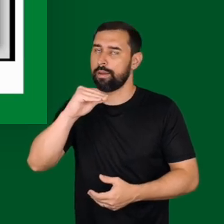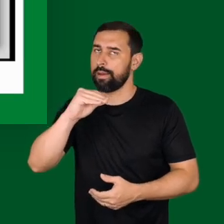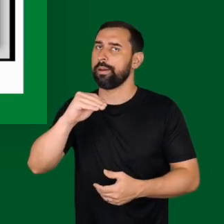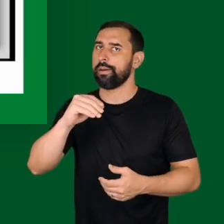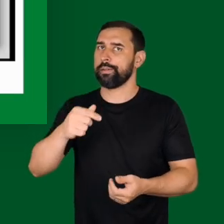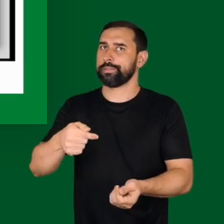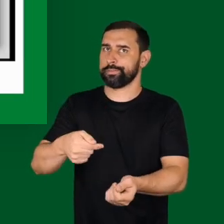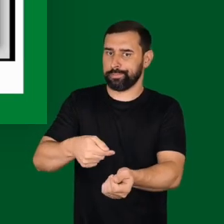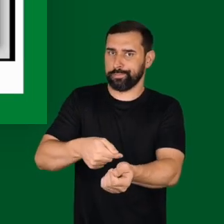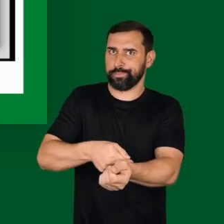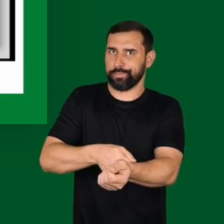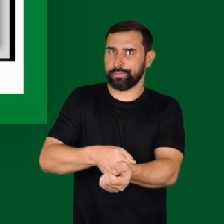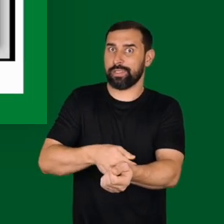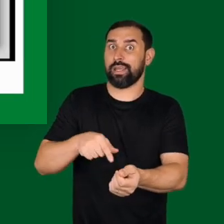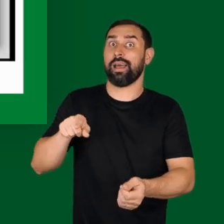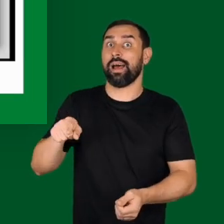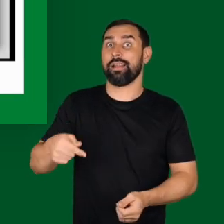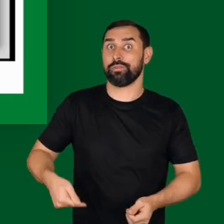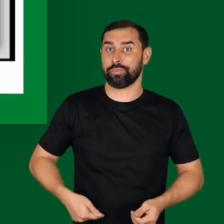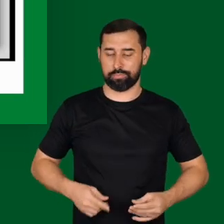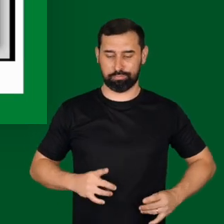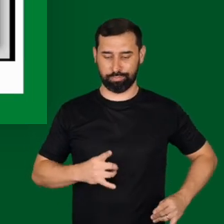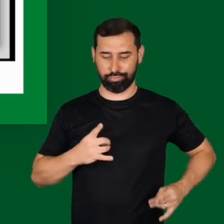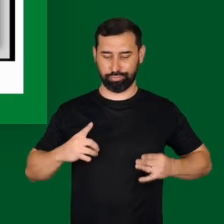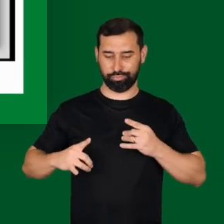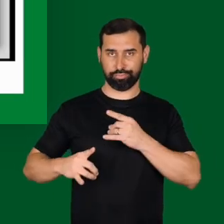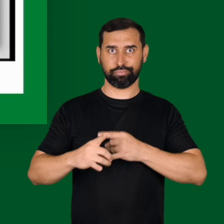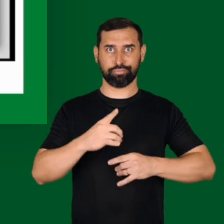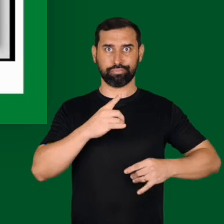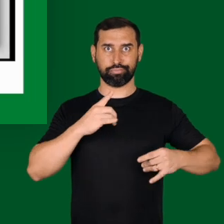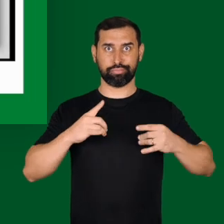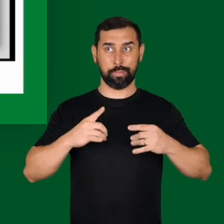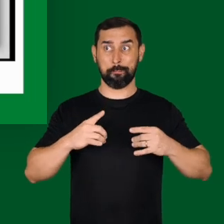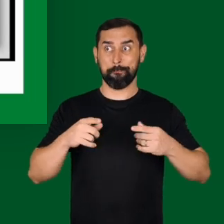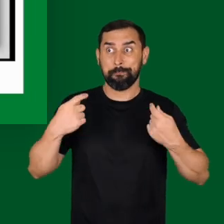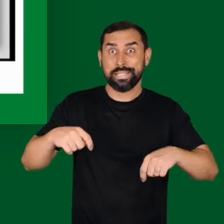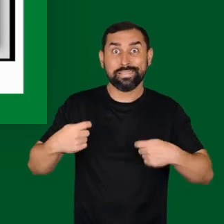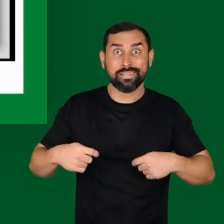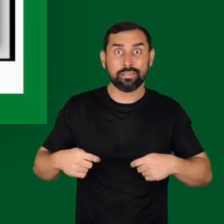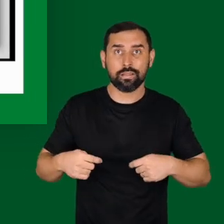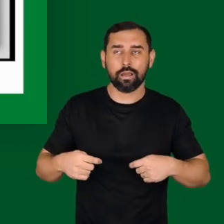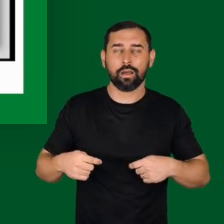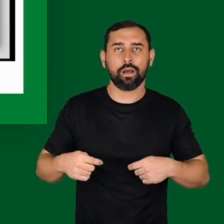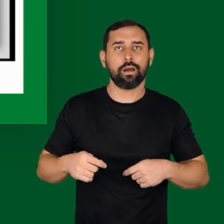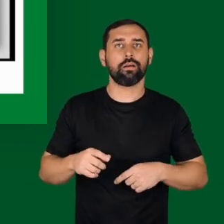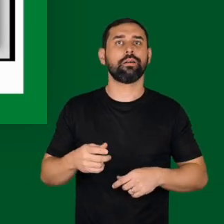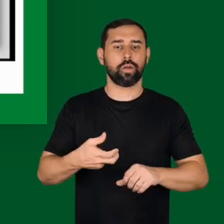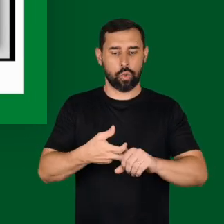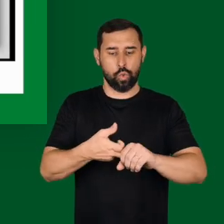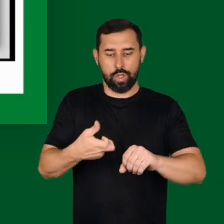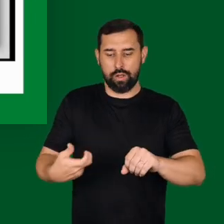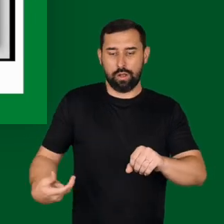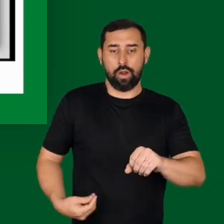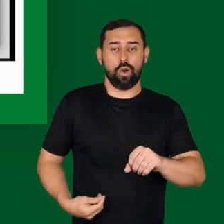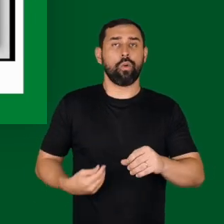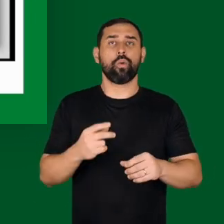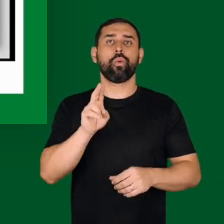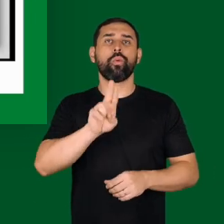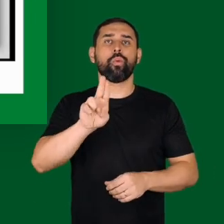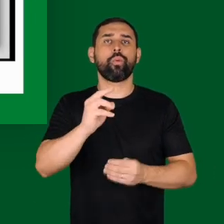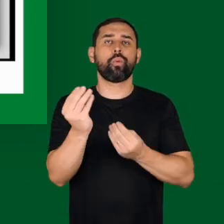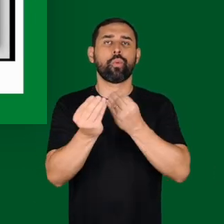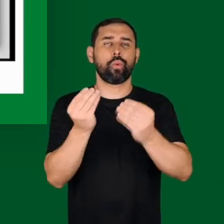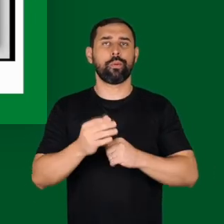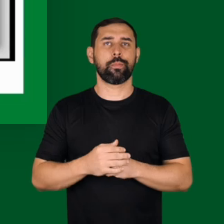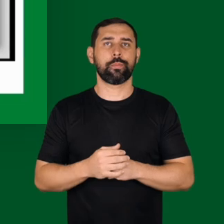Então, o uso das insulinas, que é para repor o que está faltando no seu corpo, né? Como que ele vai utilizar essa insulina?